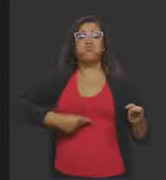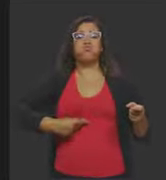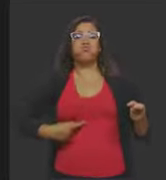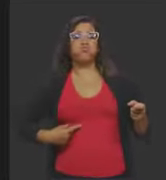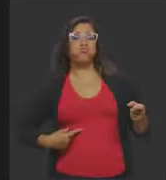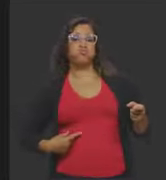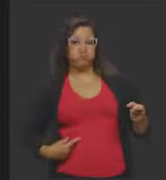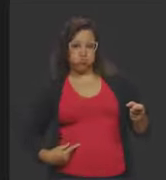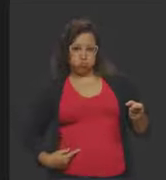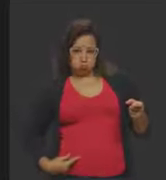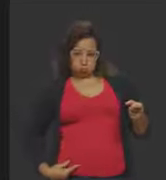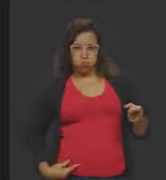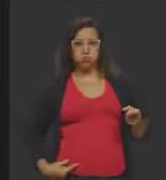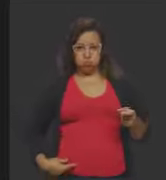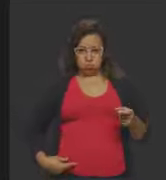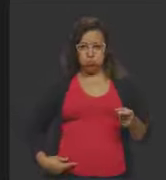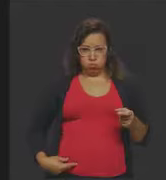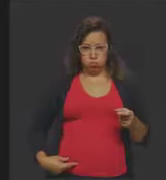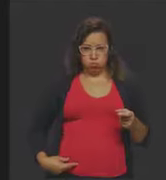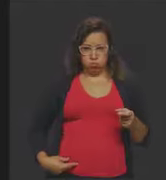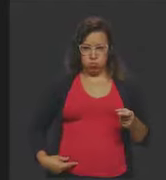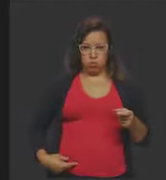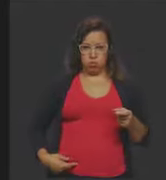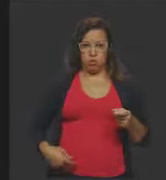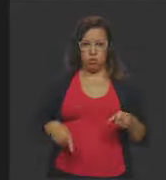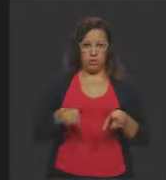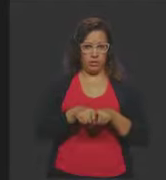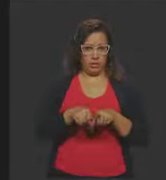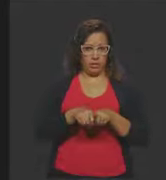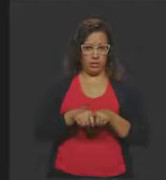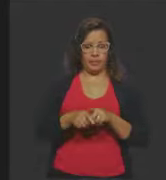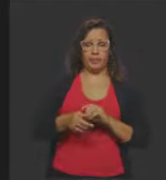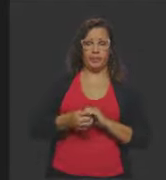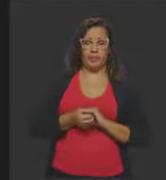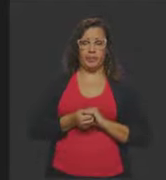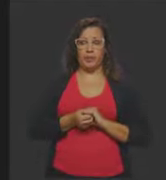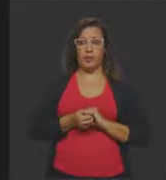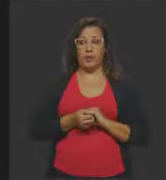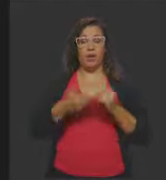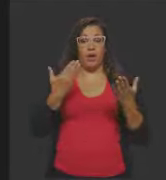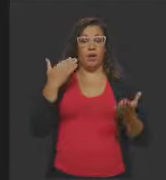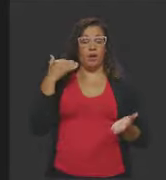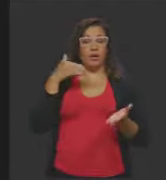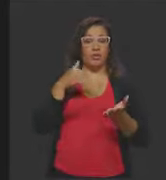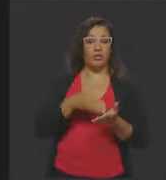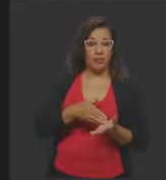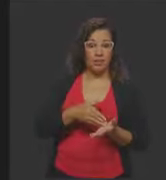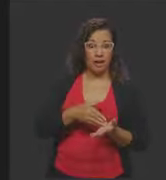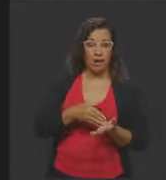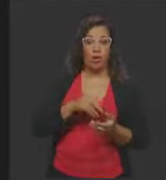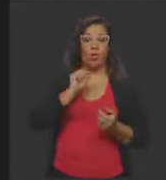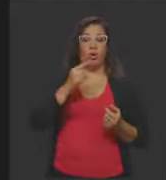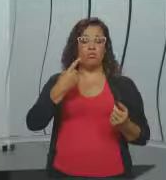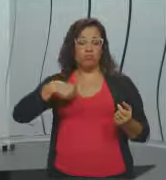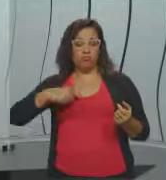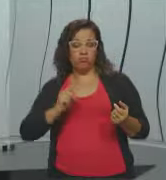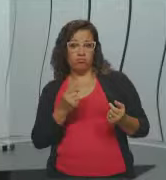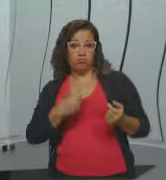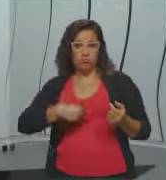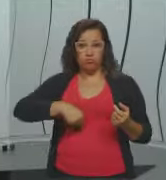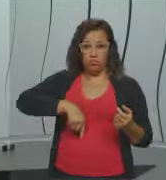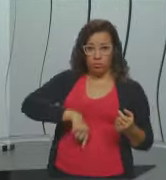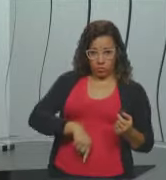que seria esse intestino ao redor aí do intestino delgado. E finalmente nós vamos ter o último caminho aí do intestino